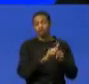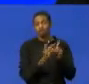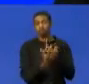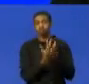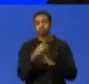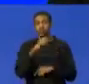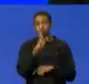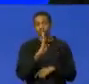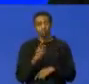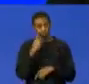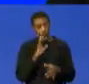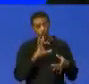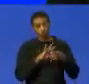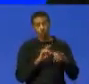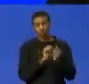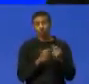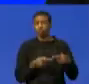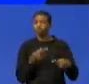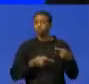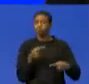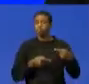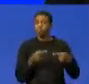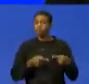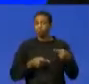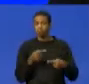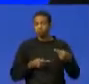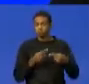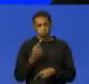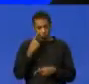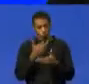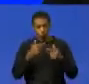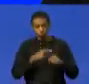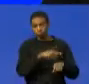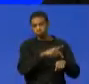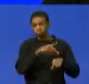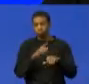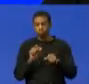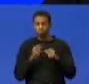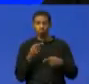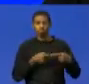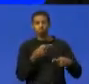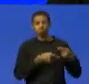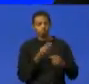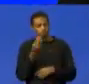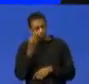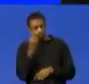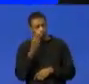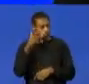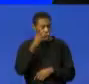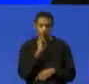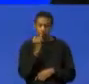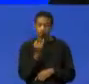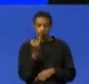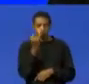participa também desse debate internacional. Tomando assento em algumas conferências importantes, como, por exemplo,